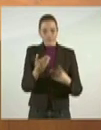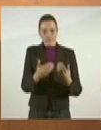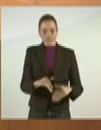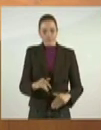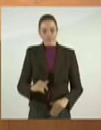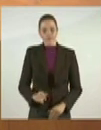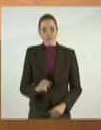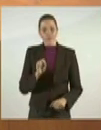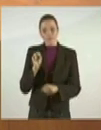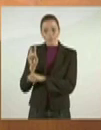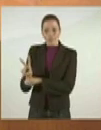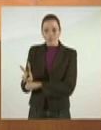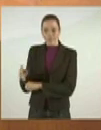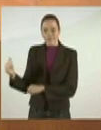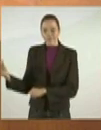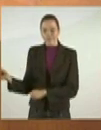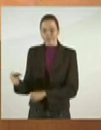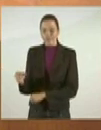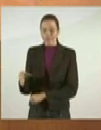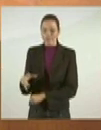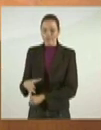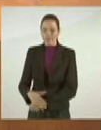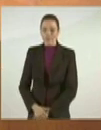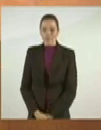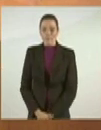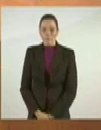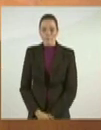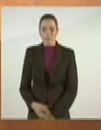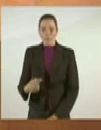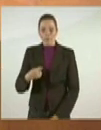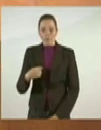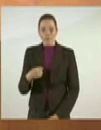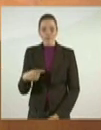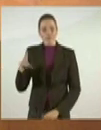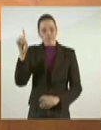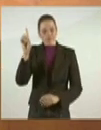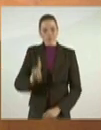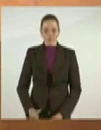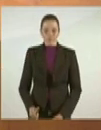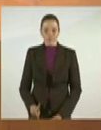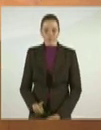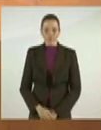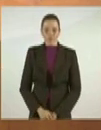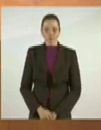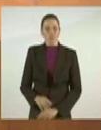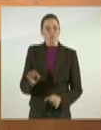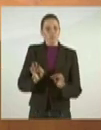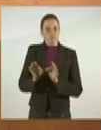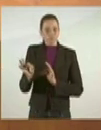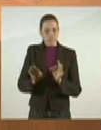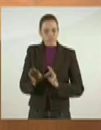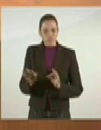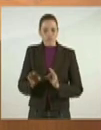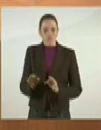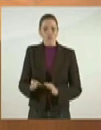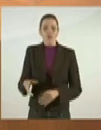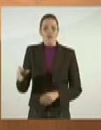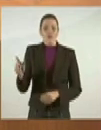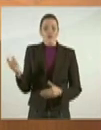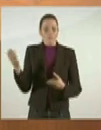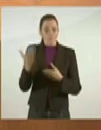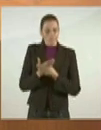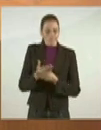emprego diante da lesão expectativa de direito dos excedentes articulou-se uma ação civil pública